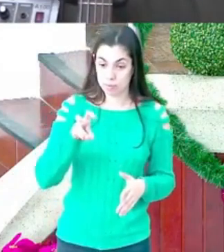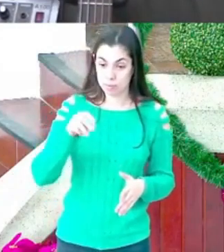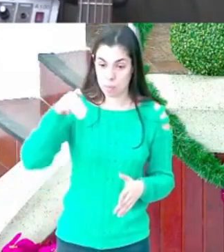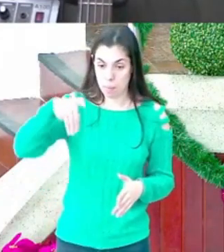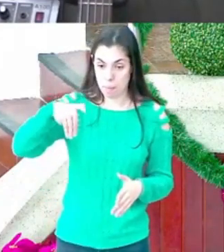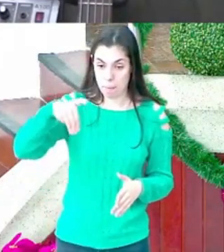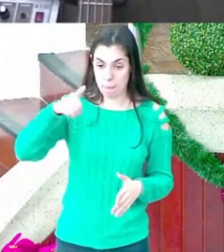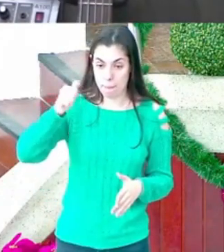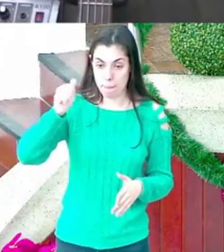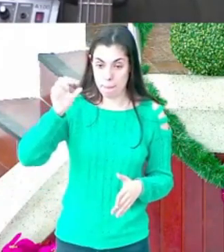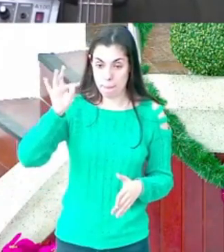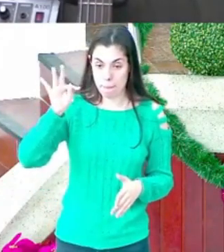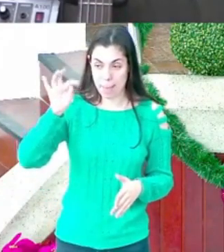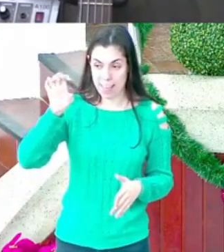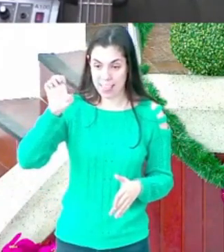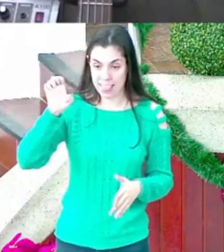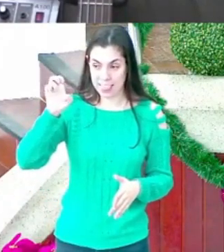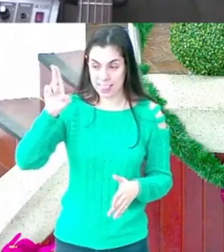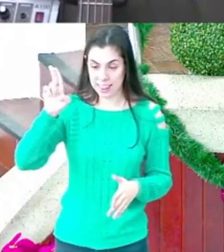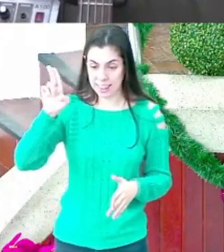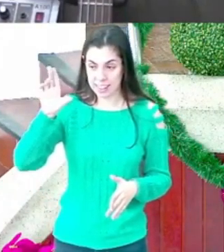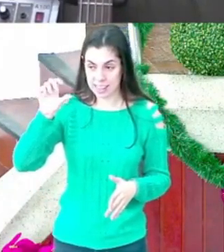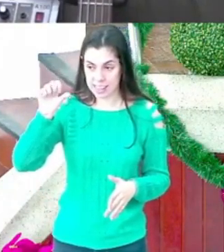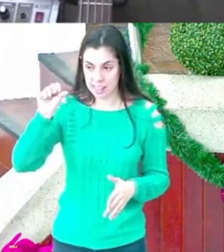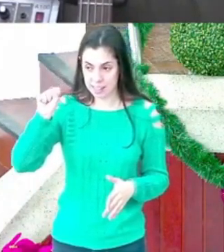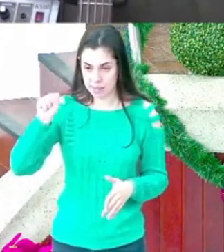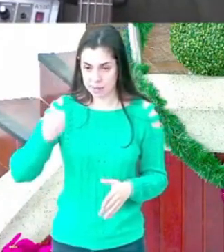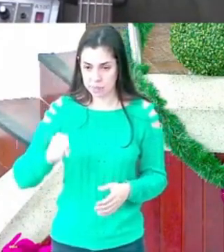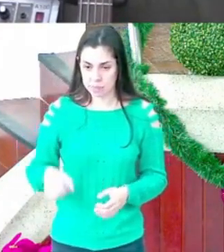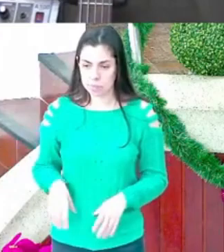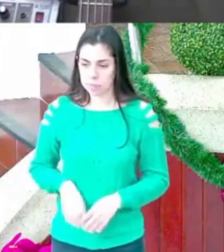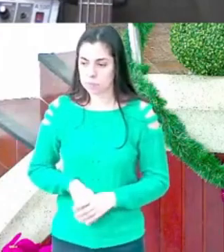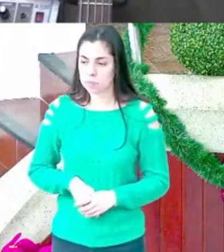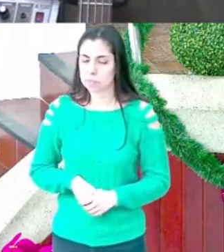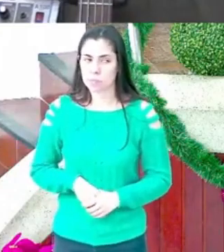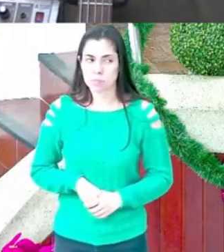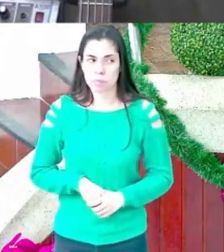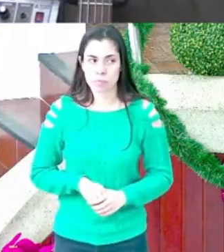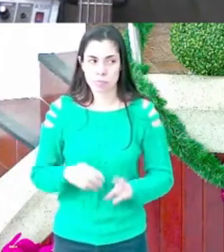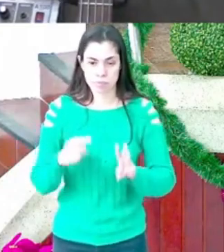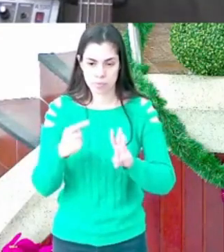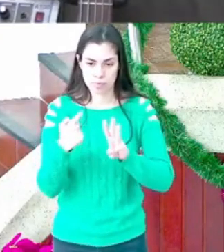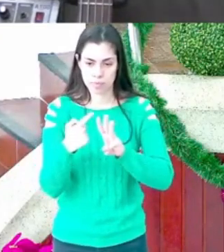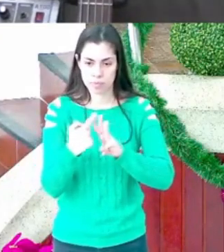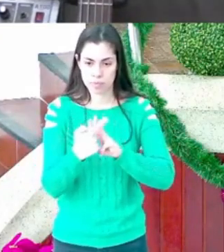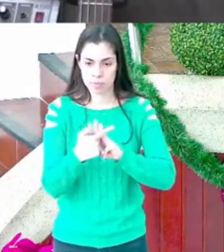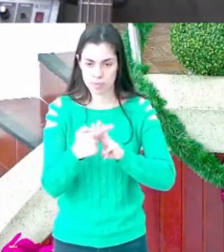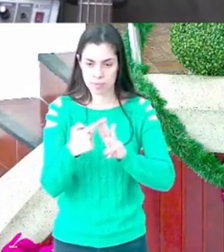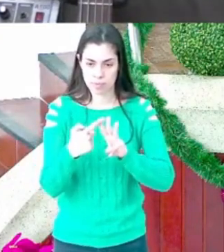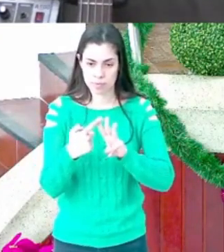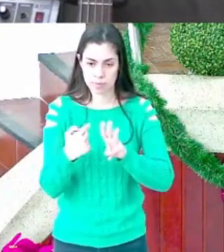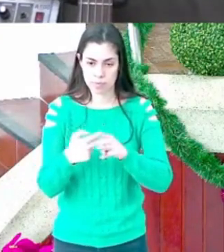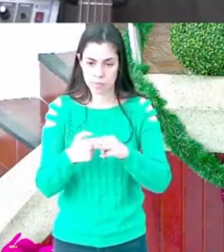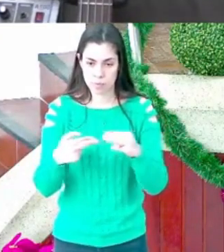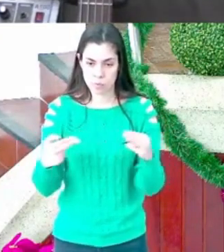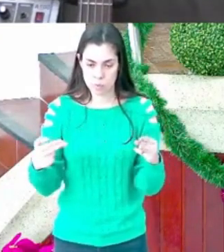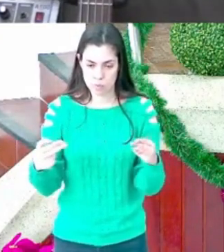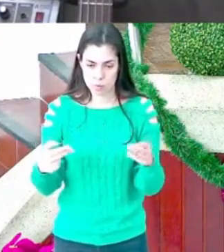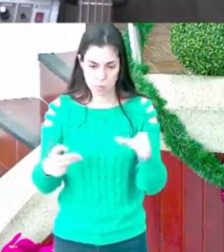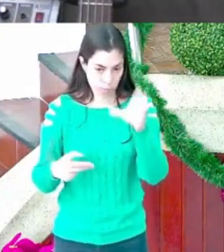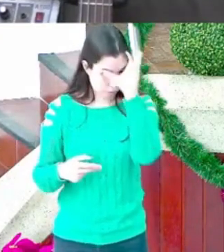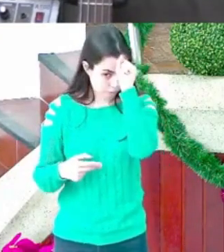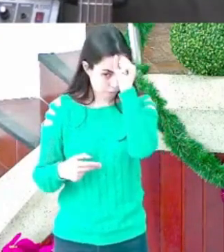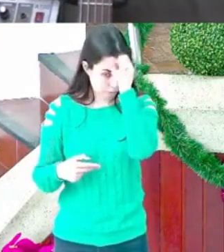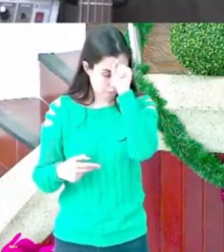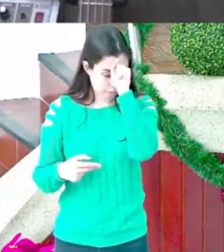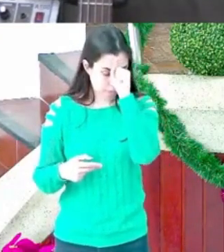nos fornece, então, de uma forma resumida, 3 coisas extraordinárias a respeito deste sermão pregado